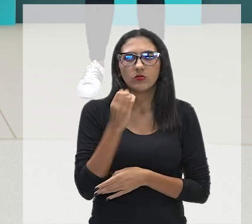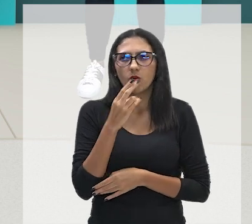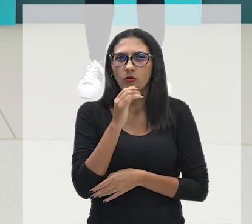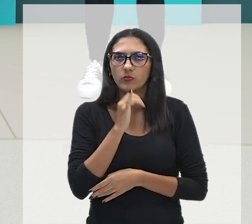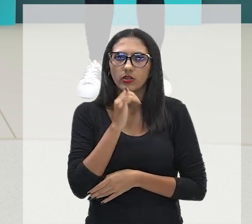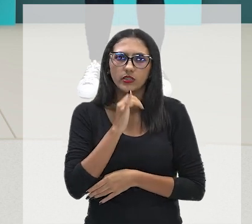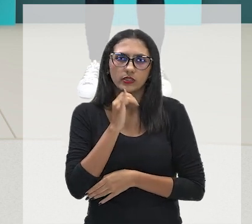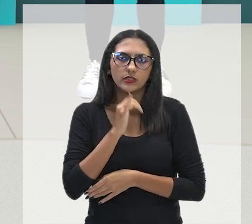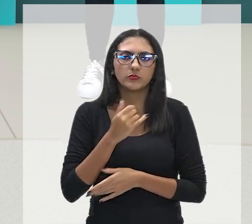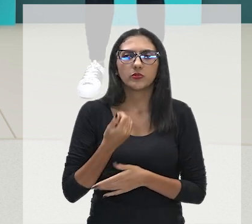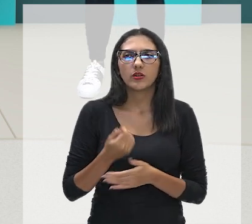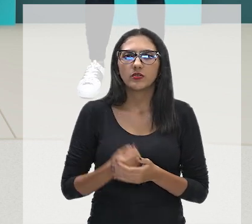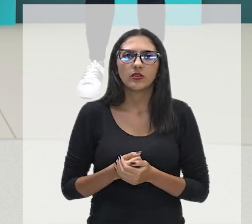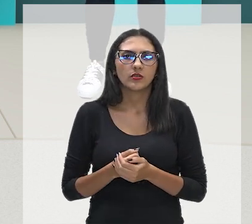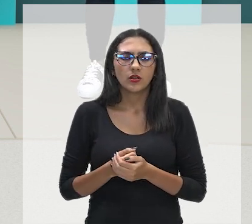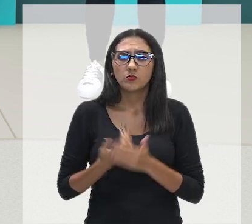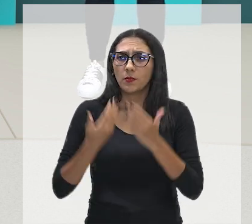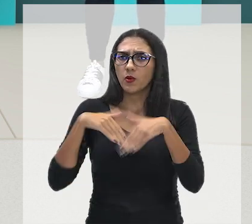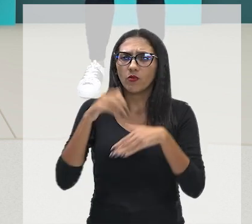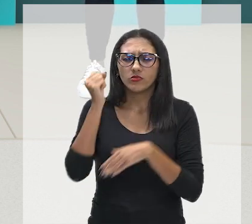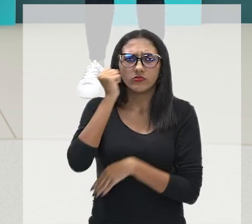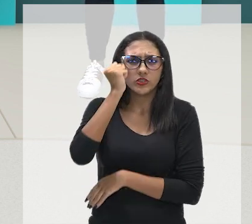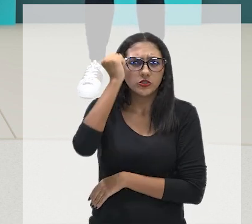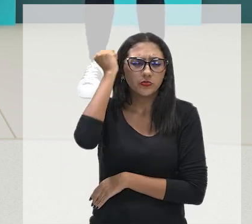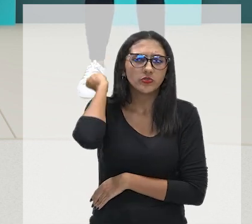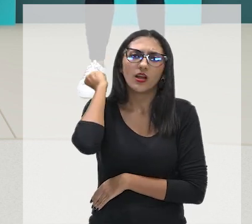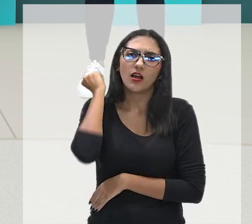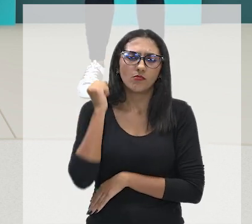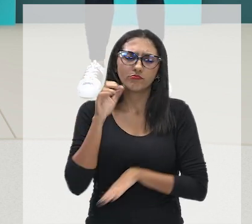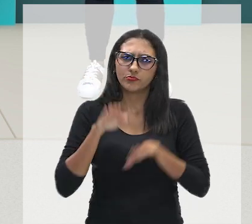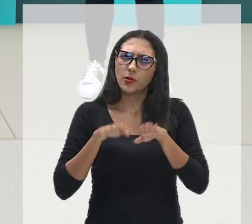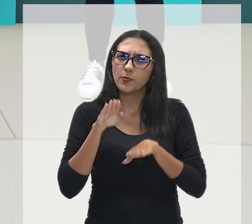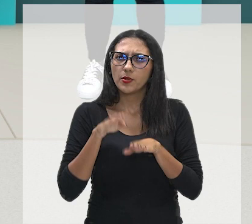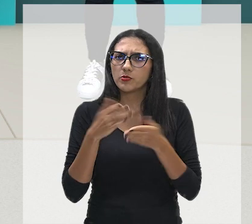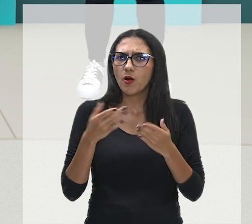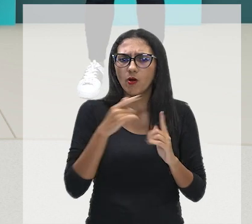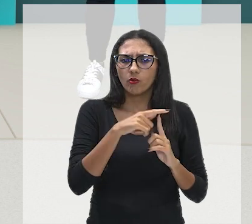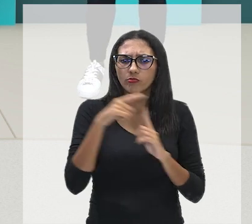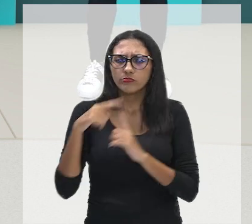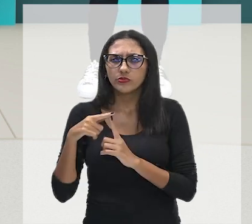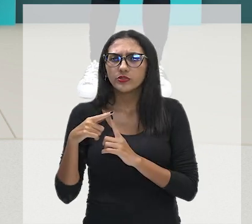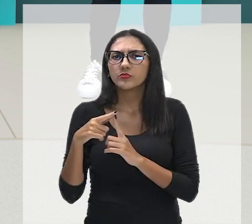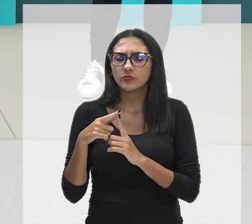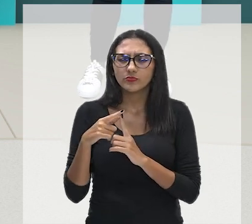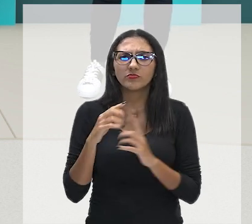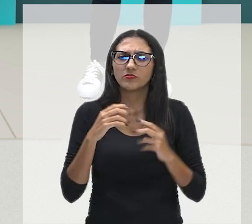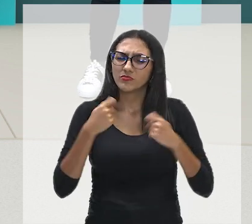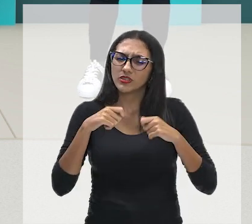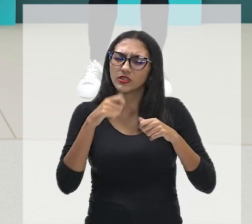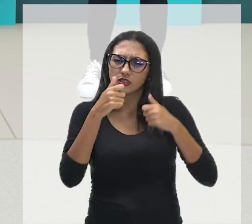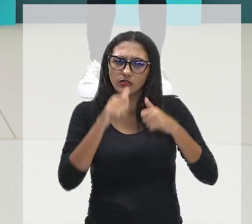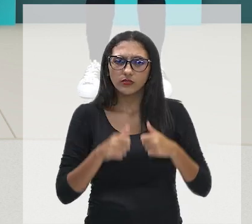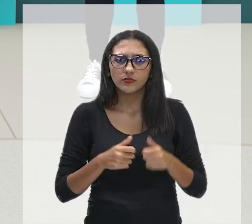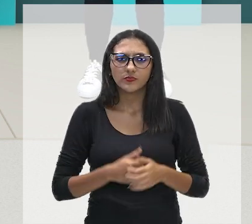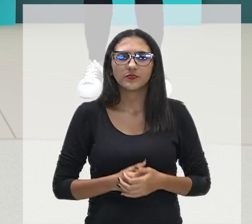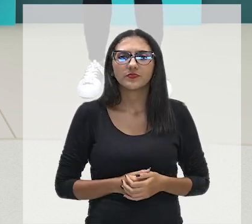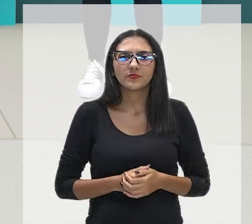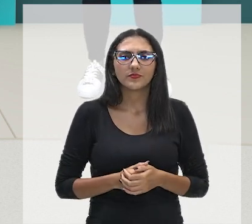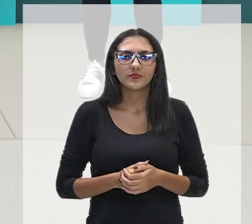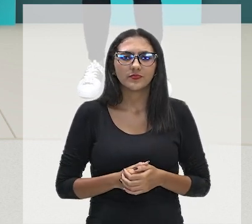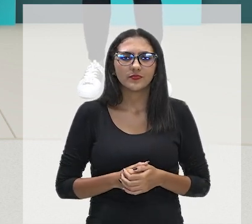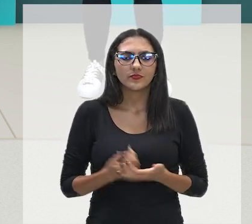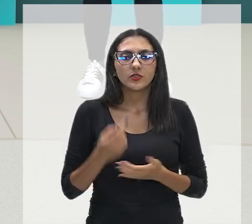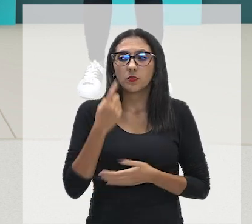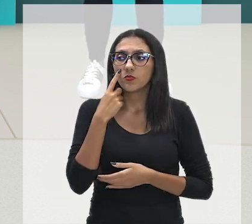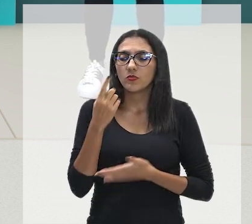num vestibular, numa prova. Tudo isso eu preciso analisar, então eu trouxe aqui algumas perguntas que